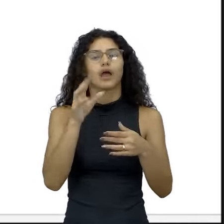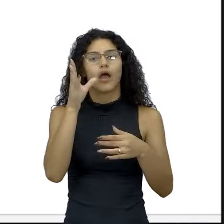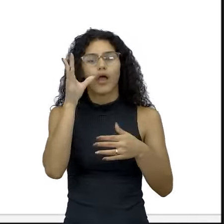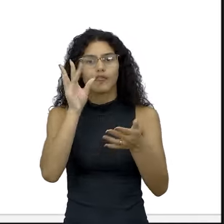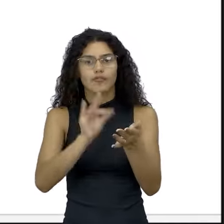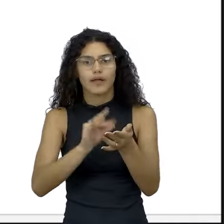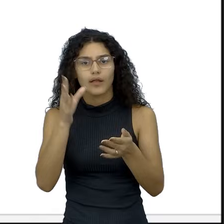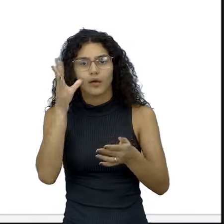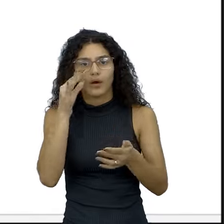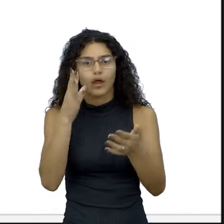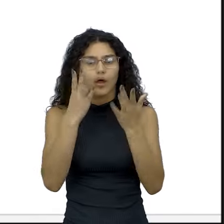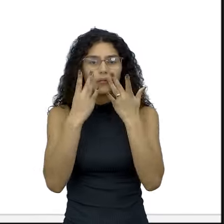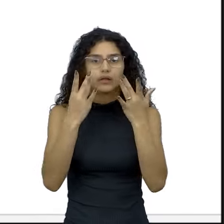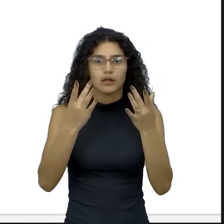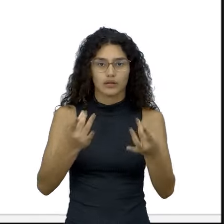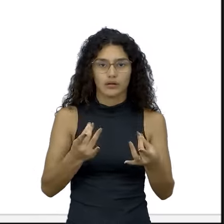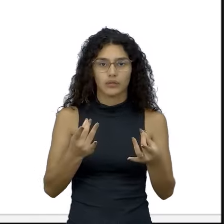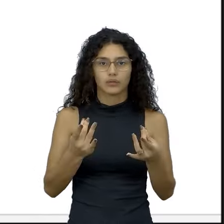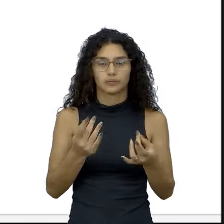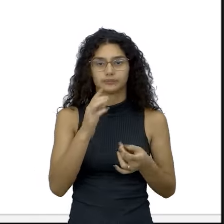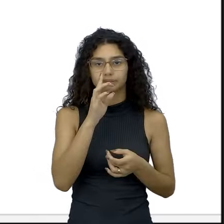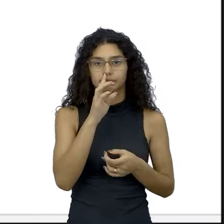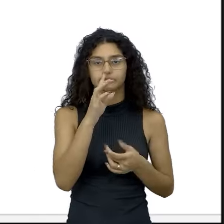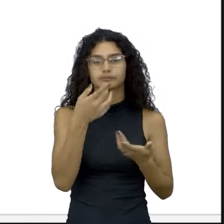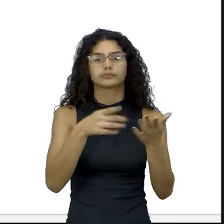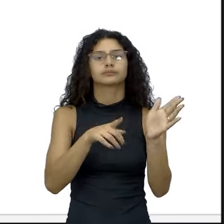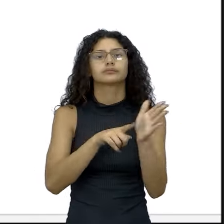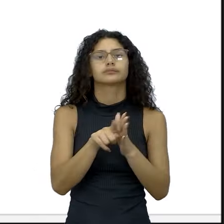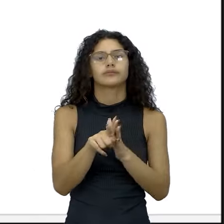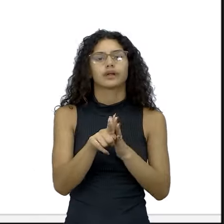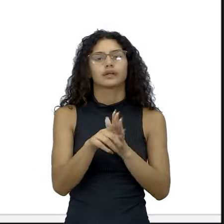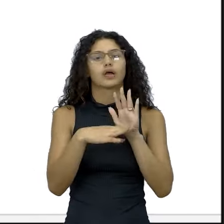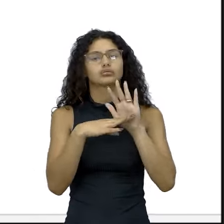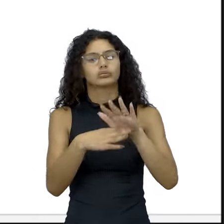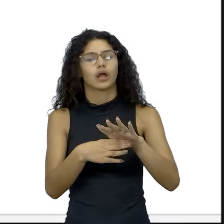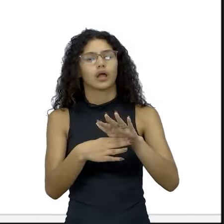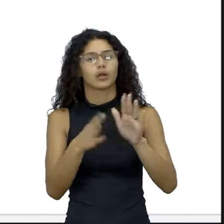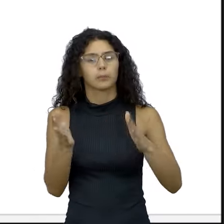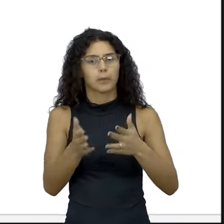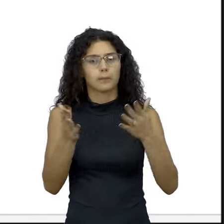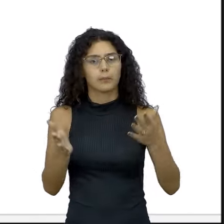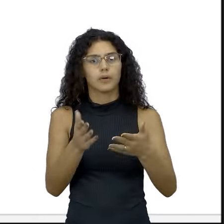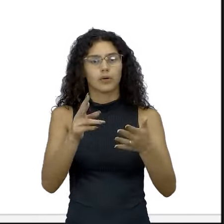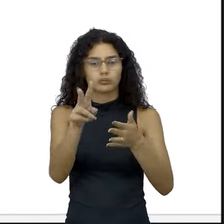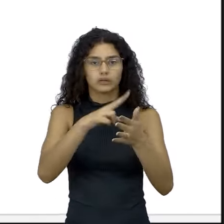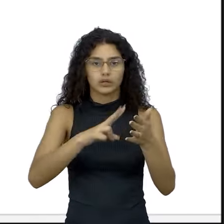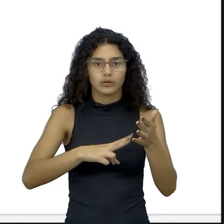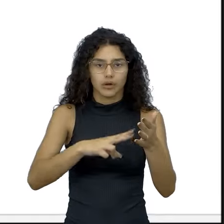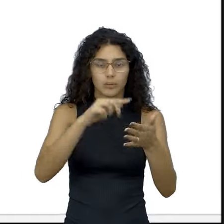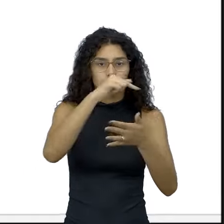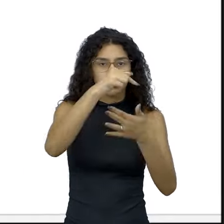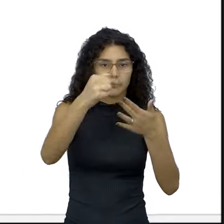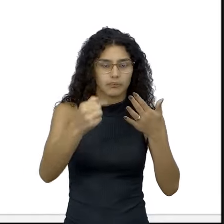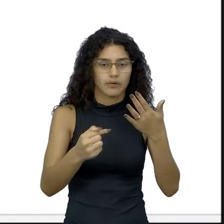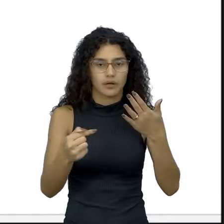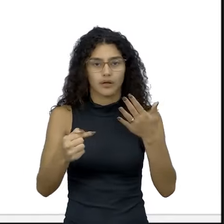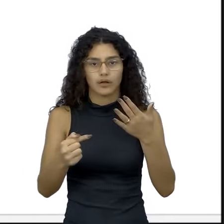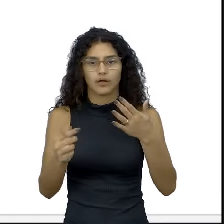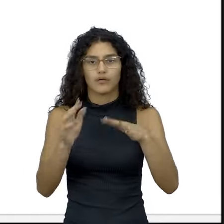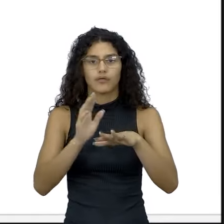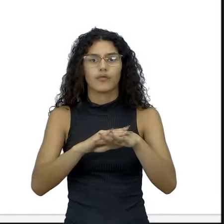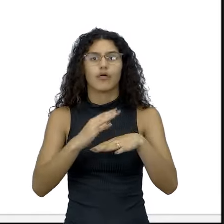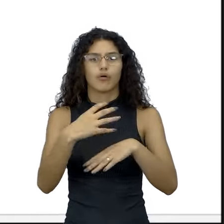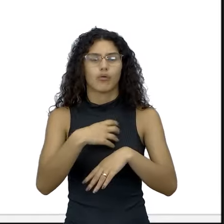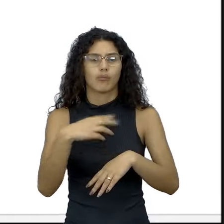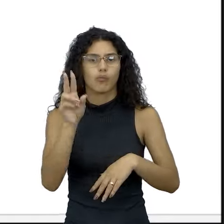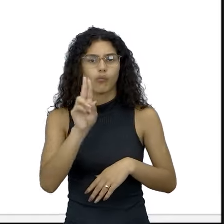curioso, ele chama a atenção dos leitores? A pergunta está instigando esse leitor? Os sinais de pontuação, eles foram